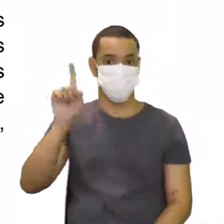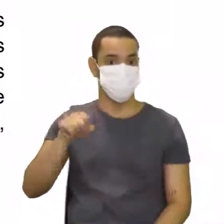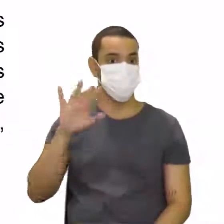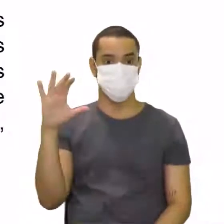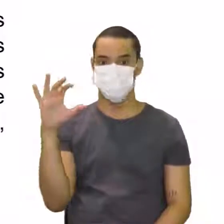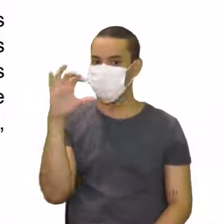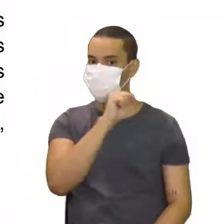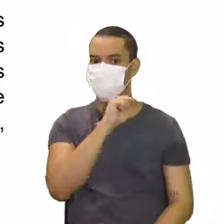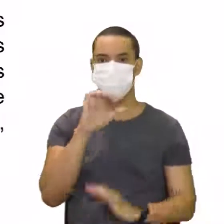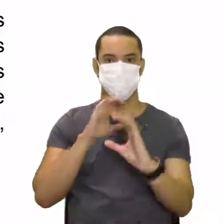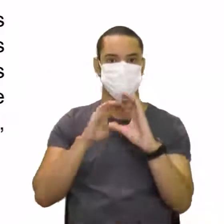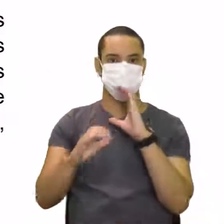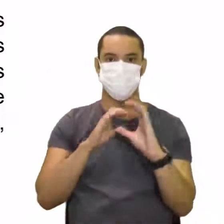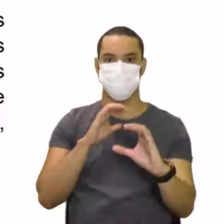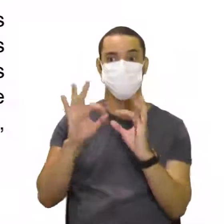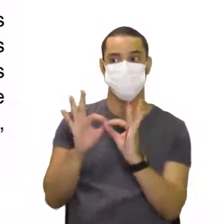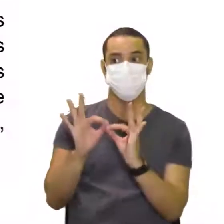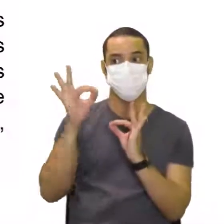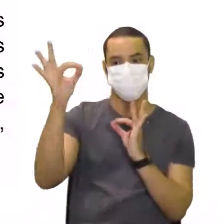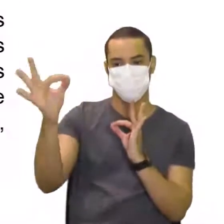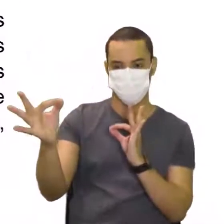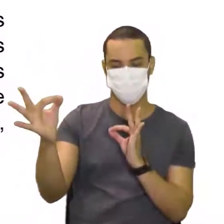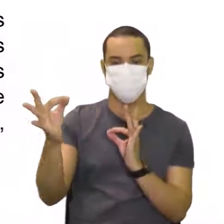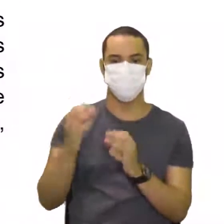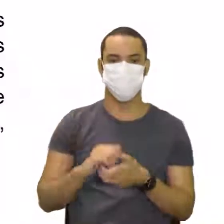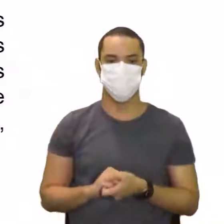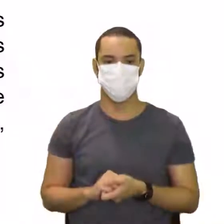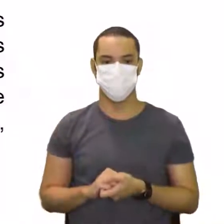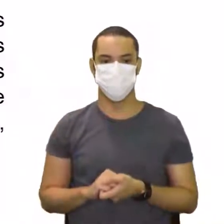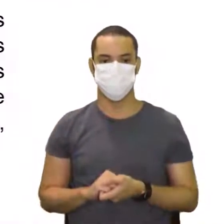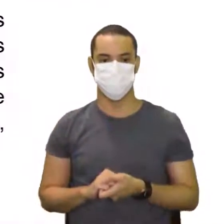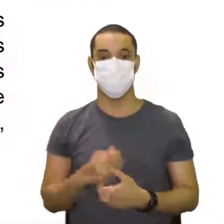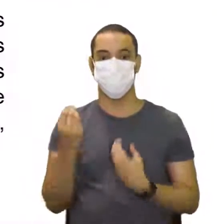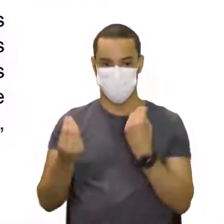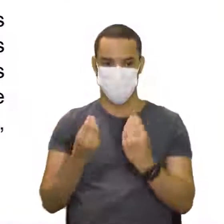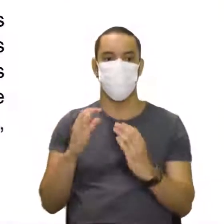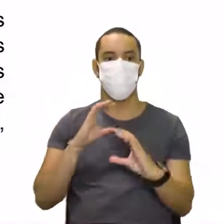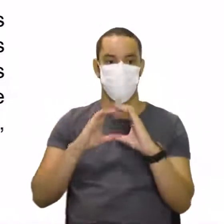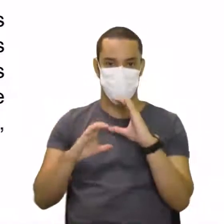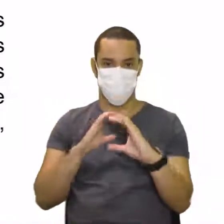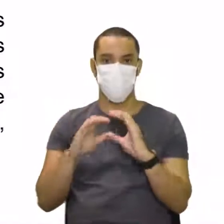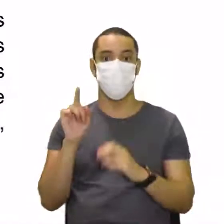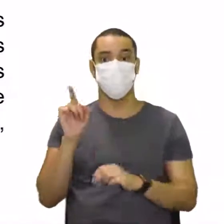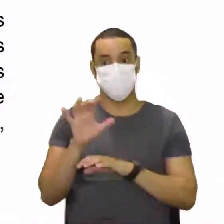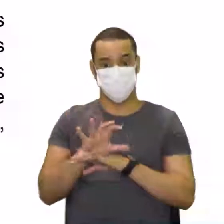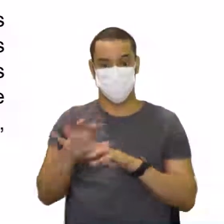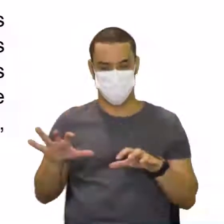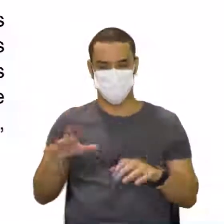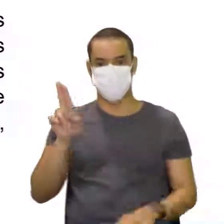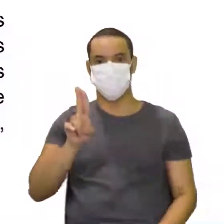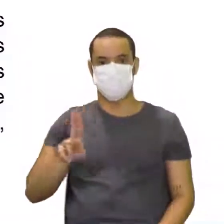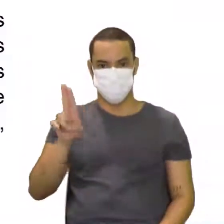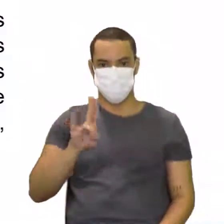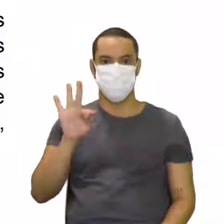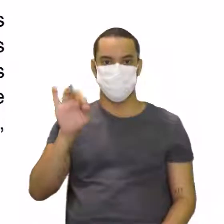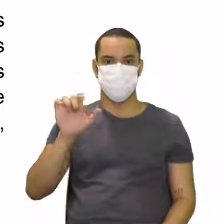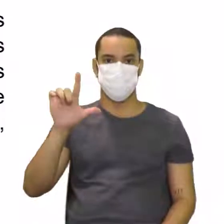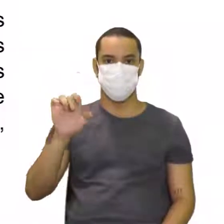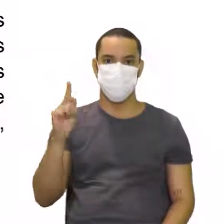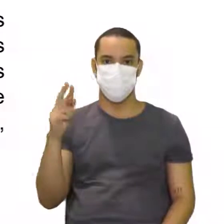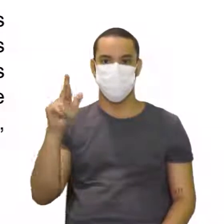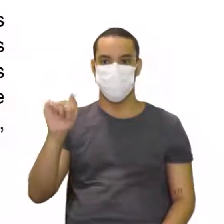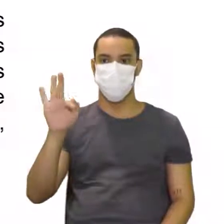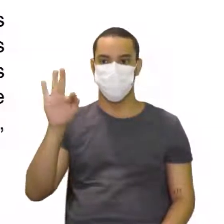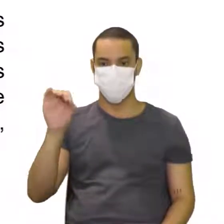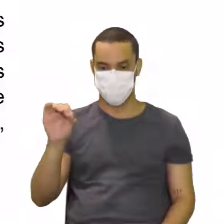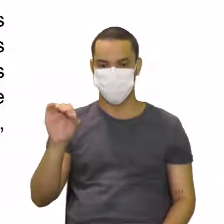de comunicação à distância. Então, olha só como é que o pessoal se comunicava à distância aí, era utilizando os telégrafos,